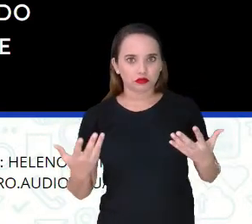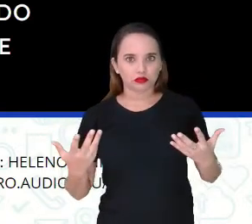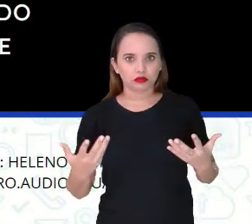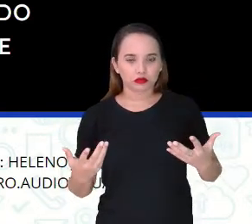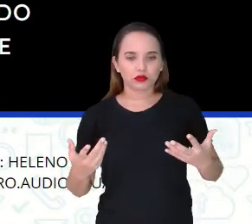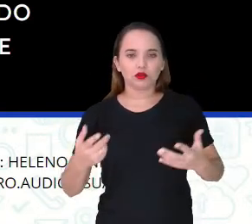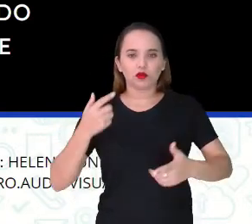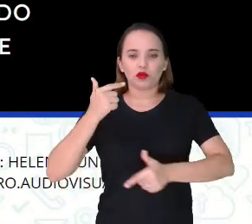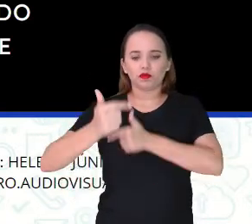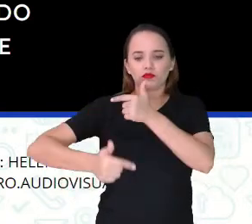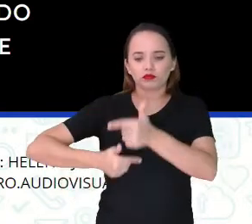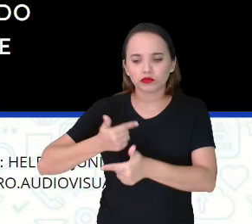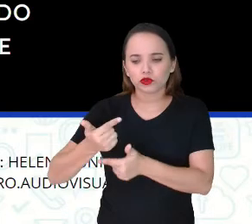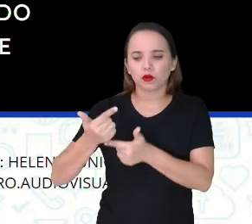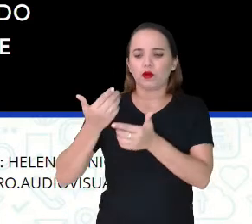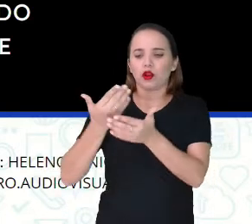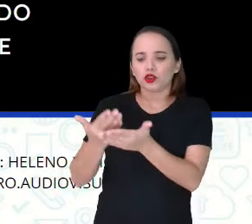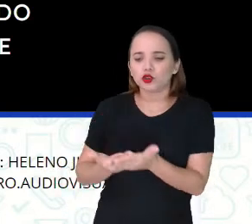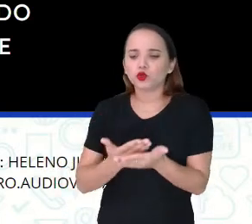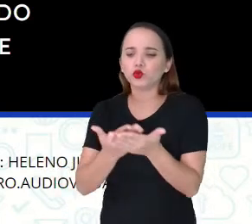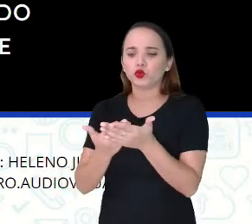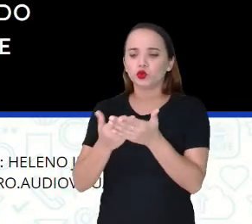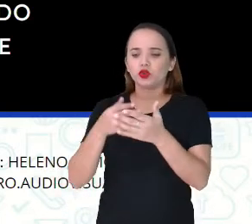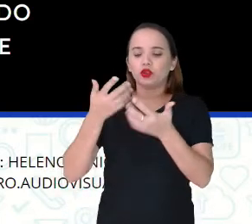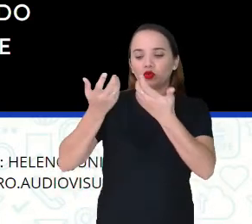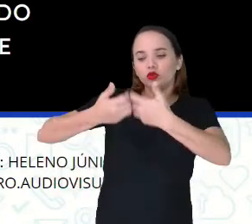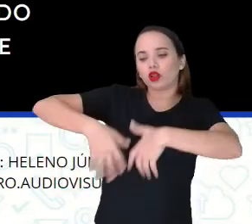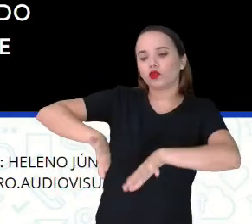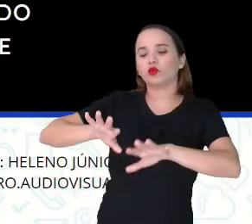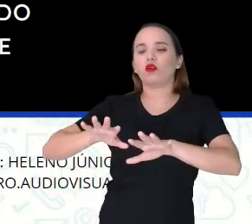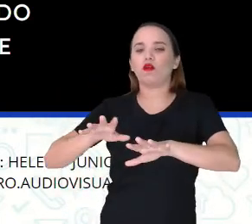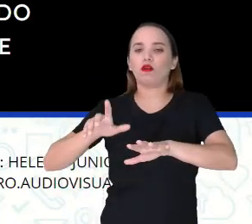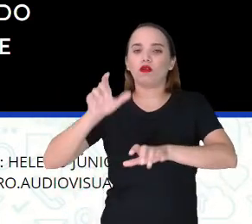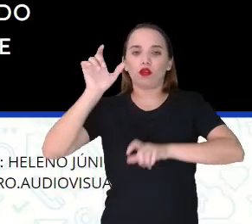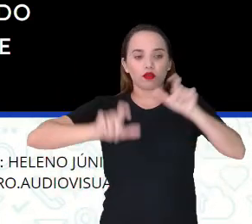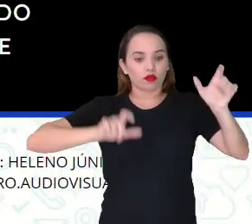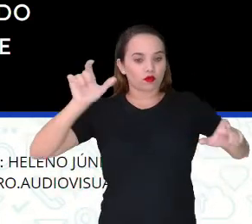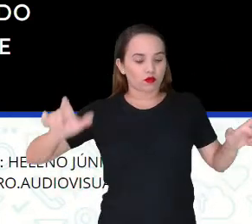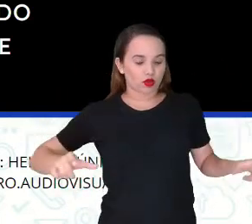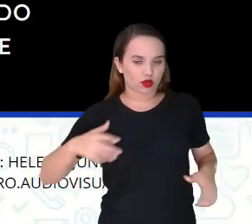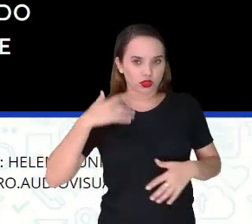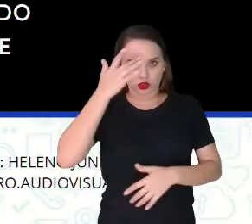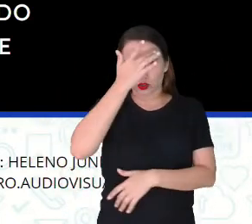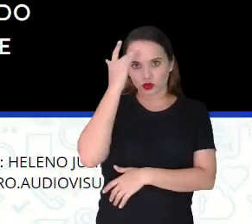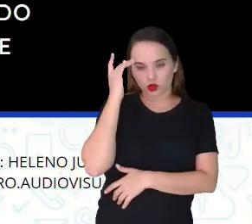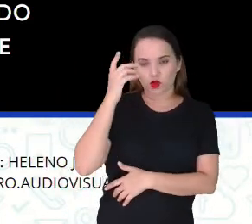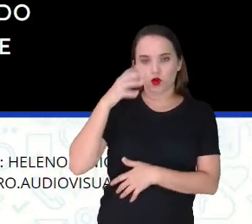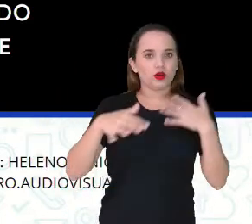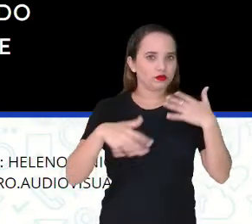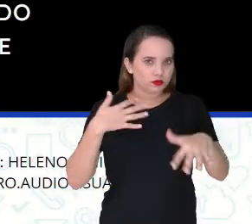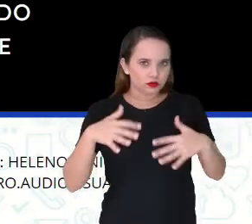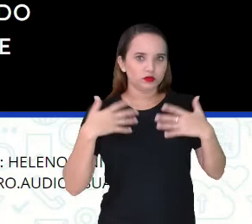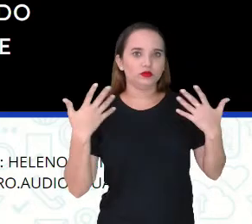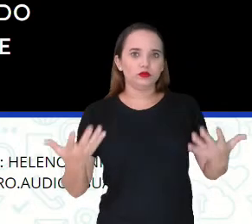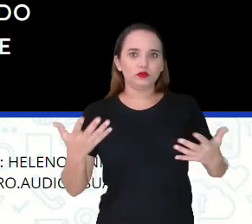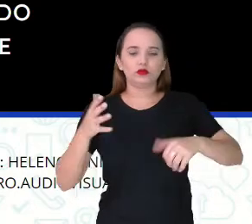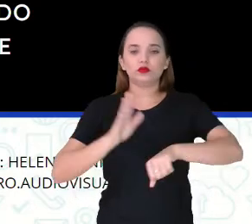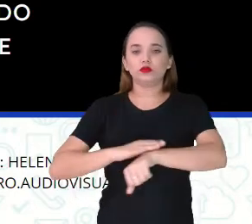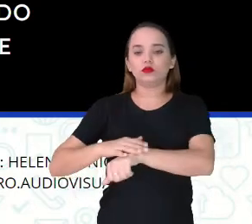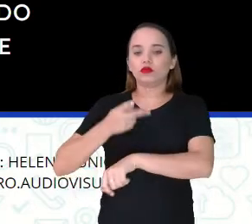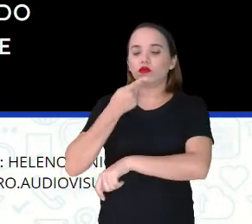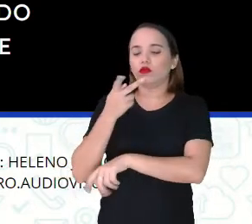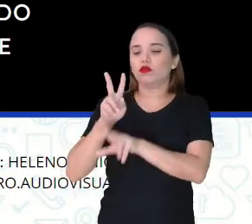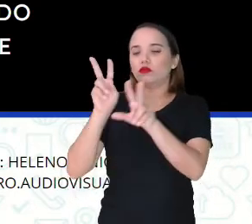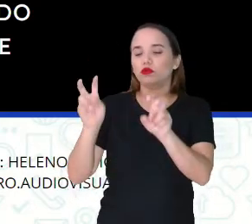foi trabalhando aí com a forma natural das pessoas se movimentarem. Então, veja. Geralmente, quando a gente fala de dança, a